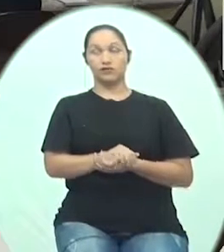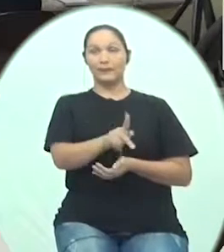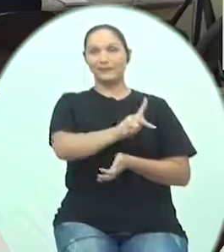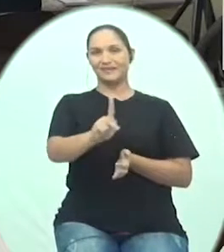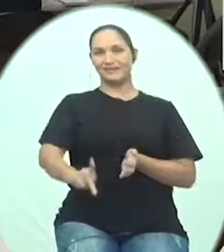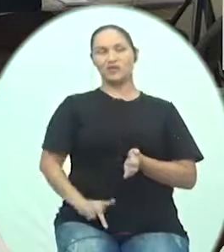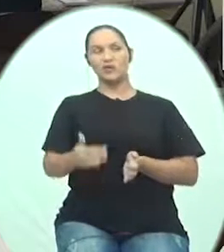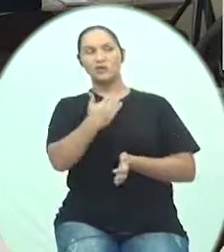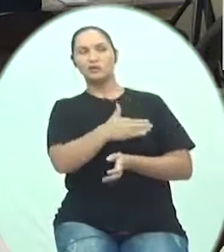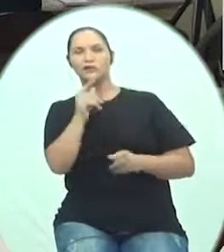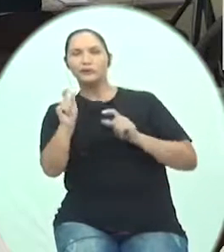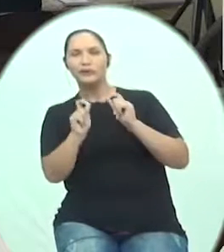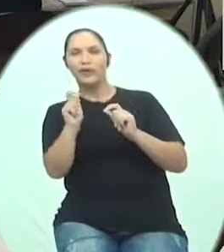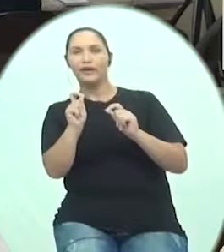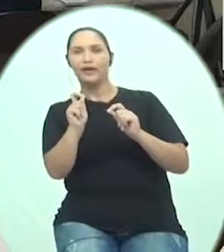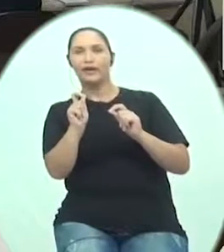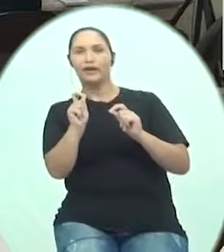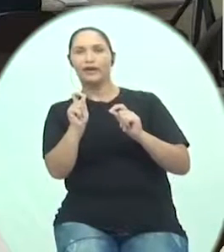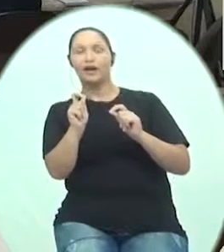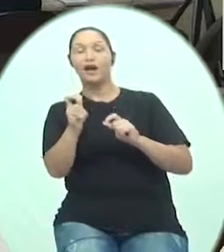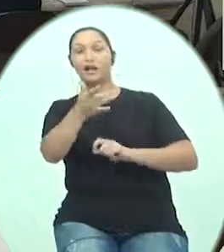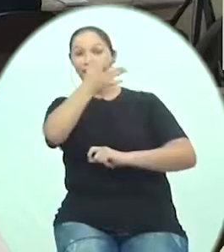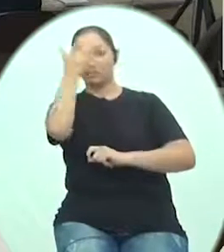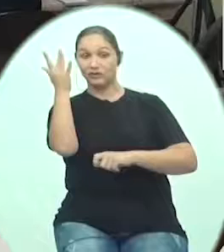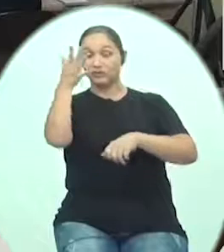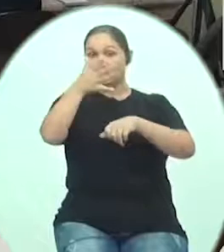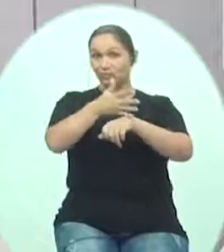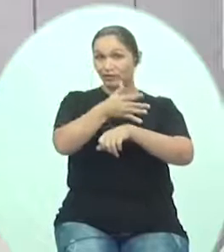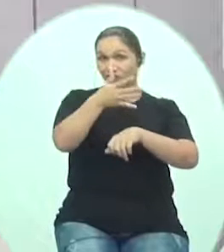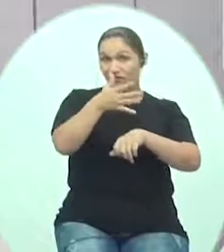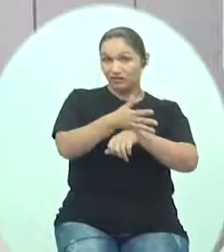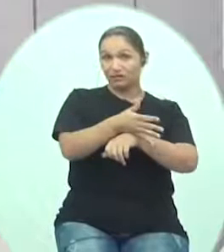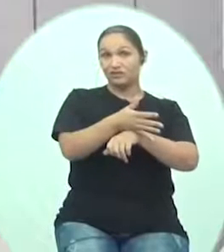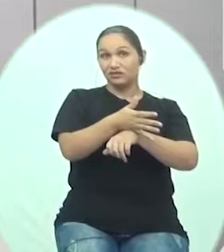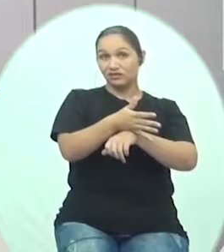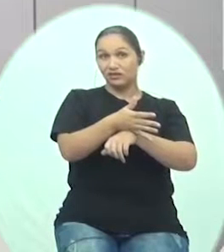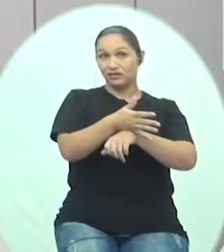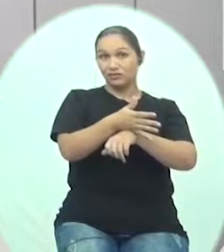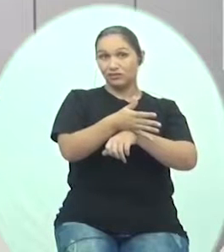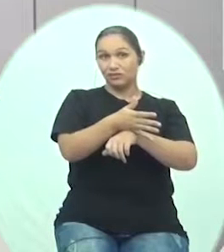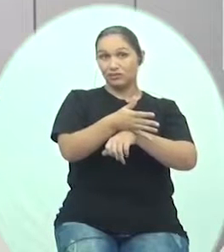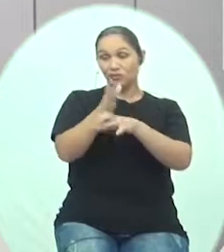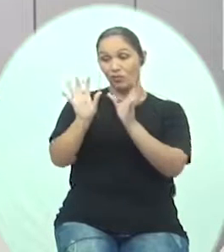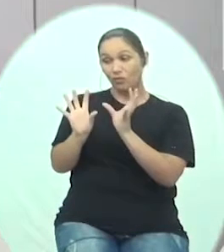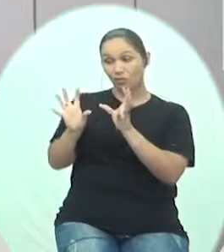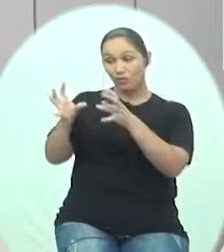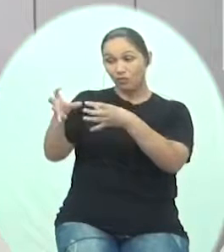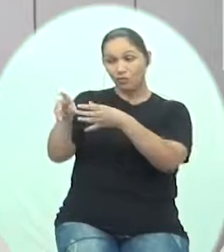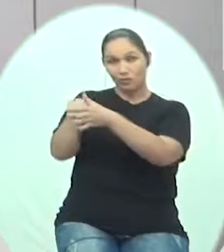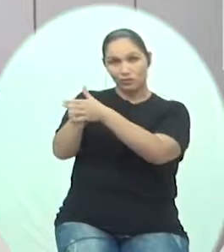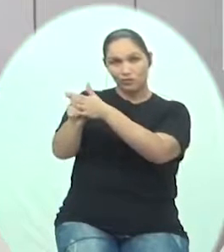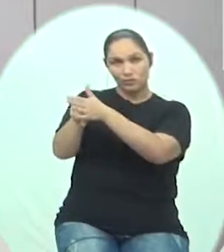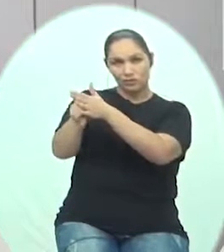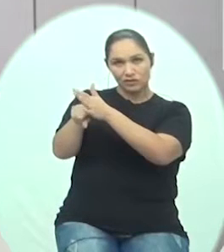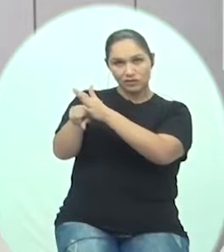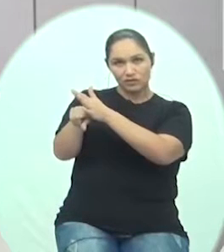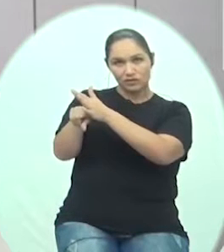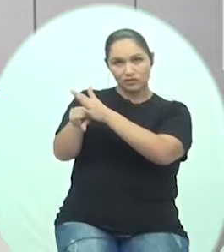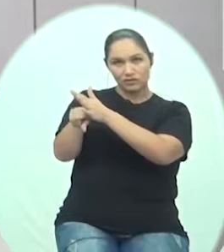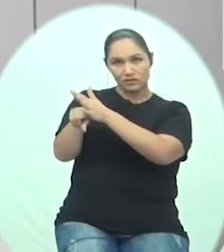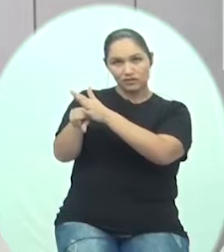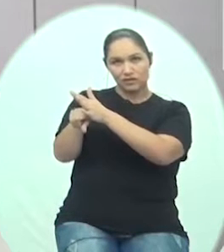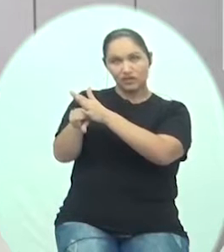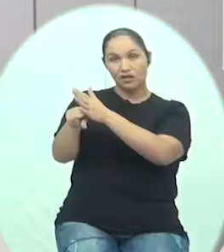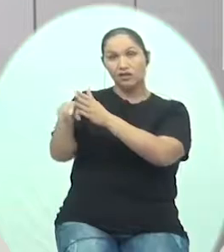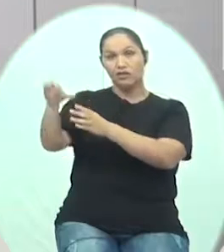Presidente eu gostaria de convidar os membros que fazem parte da ci do crma preve para uma reunião de encaminhamento amanhã às